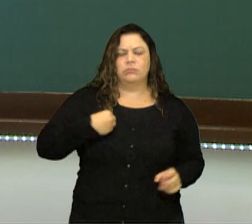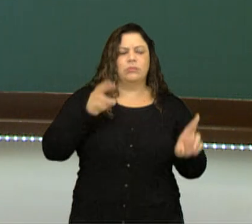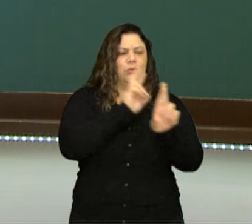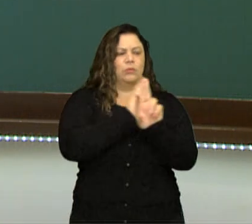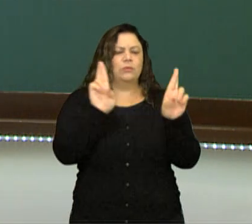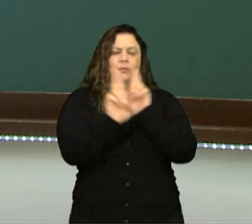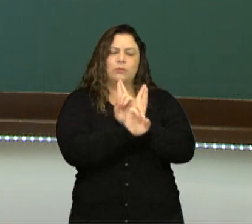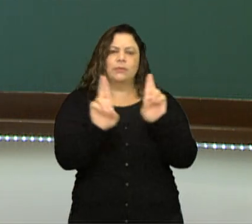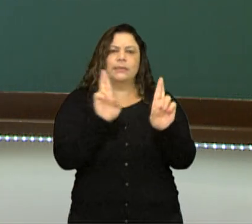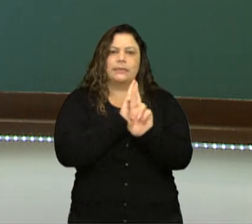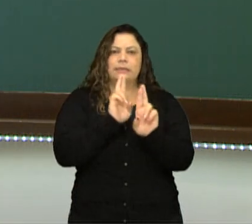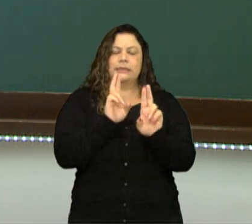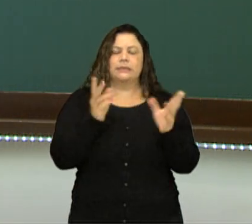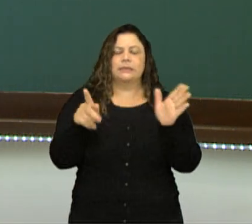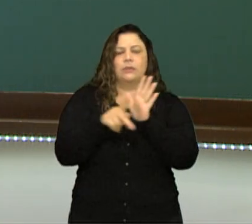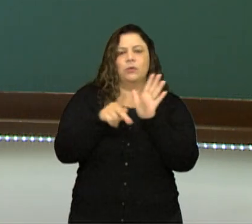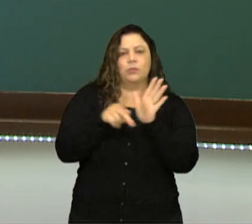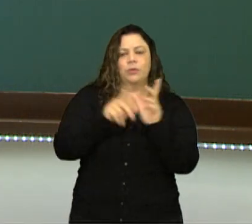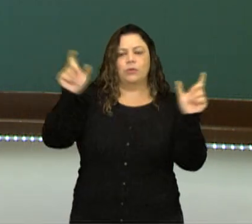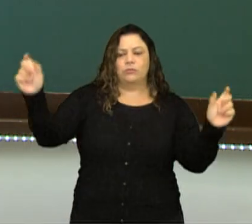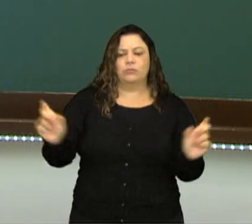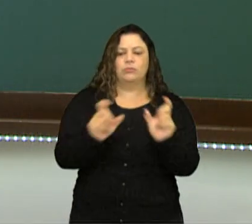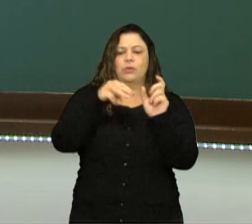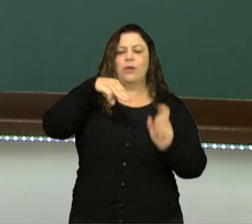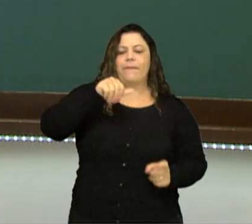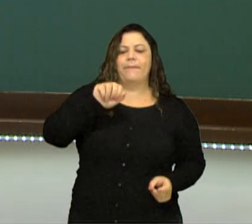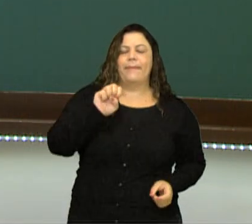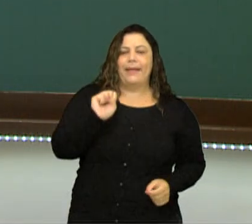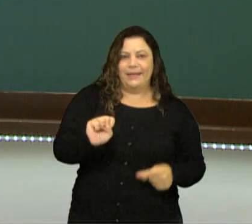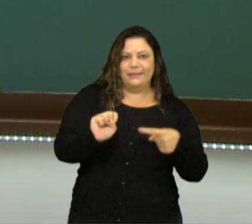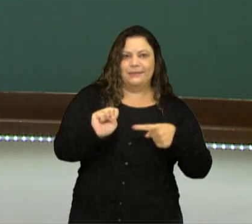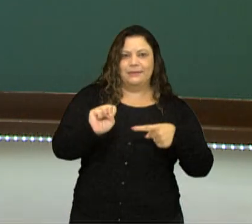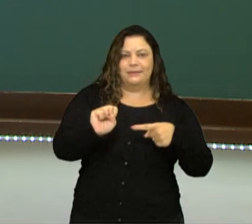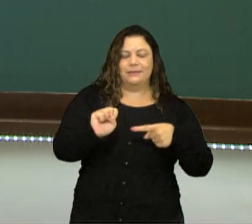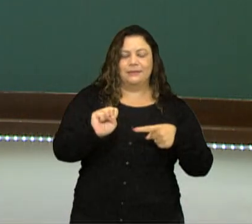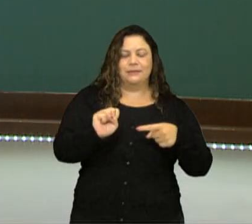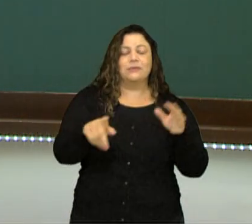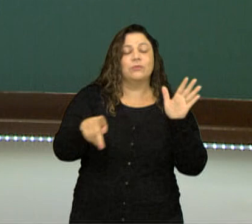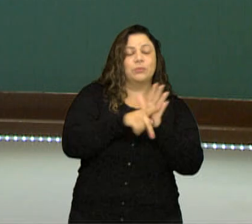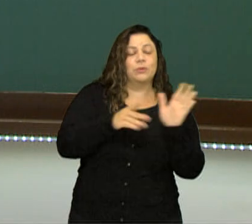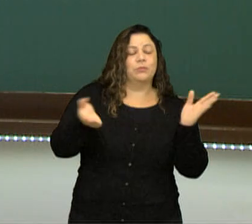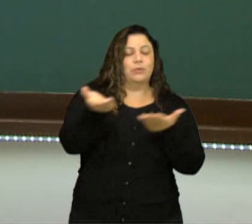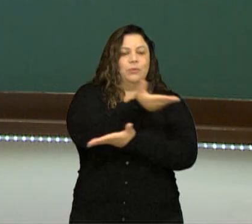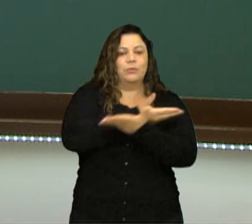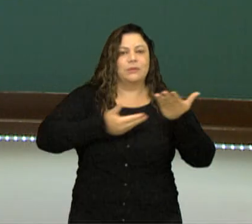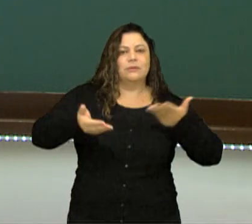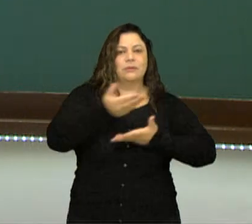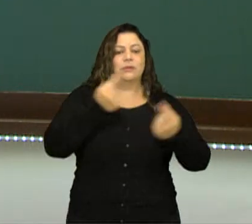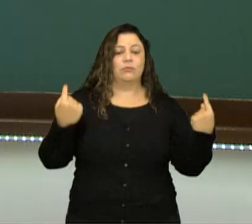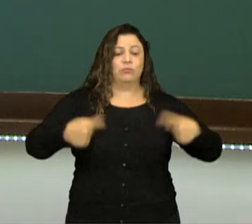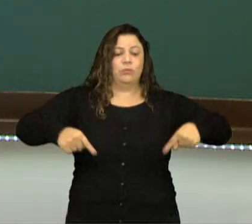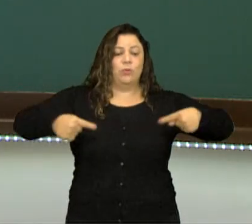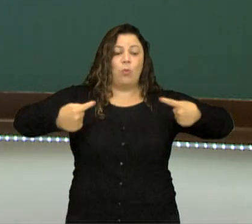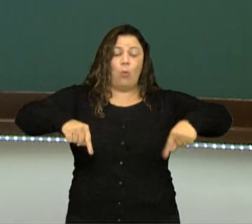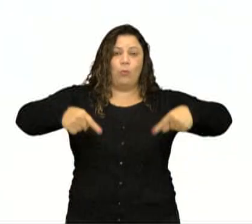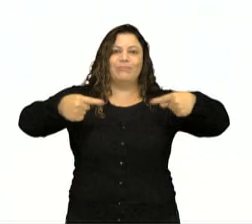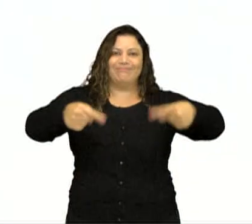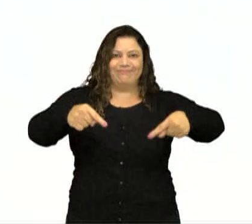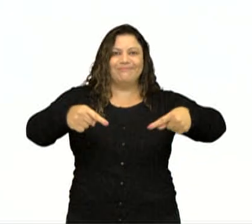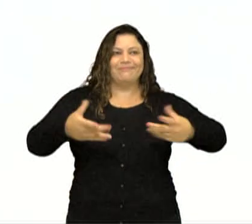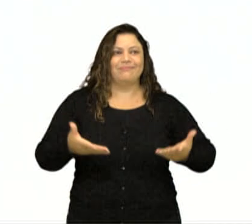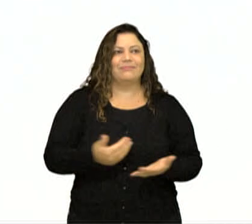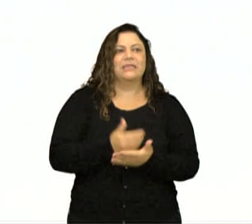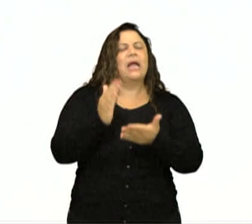estabelece? Nós temos a conjunção mas, e ela estabelece uma relação de oposição. Algo